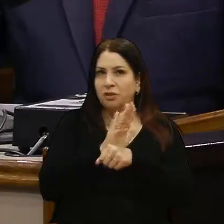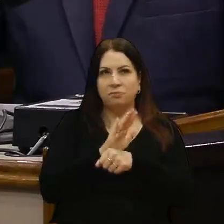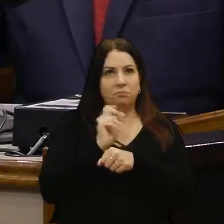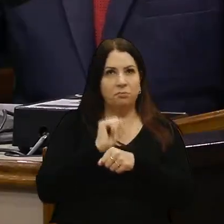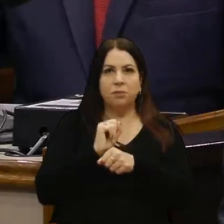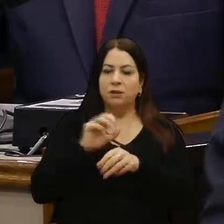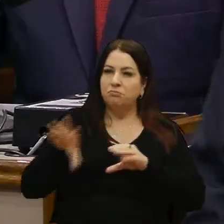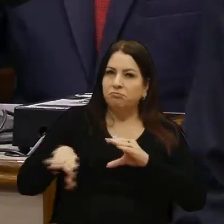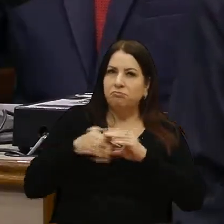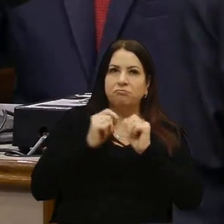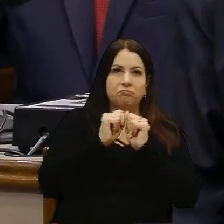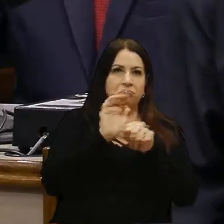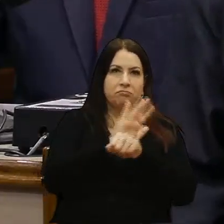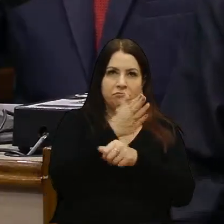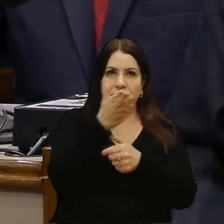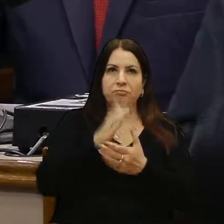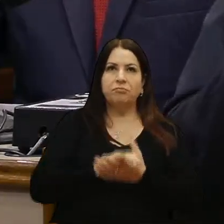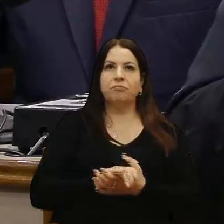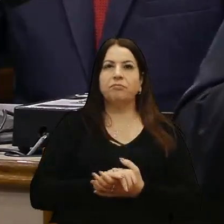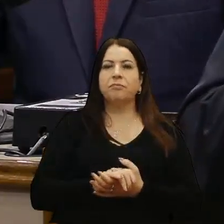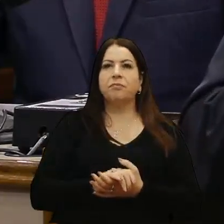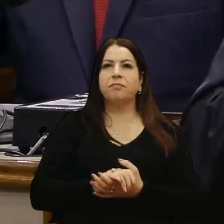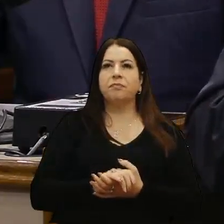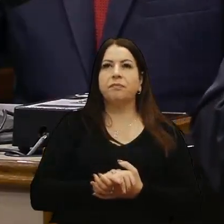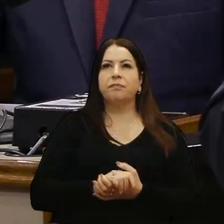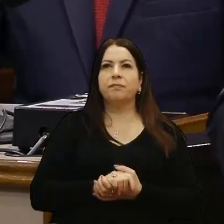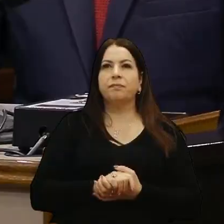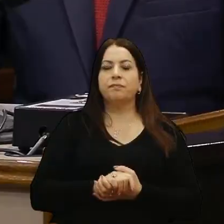pudesse somar aqui junto. Ele que vem